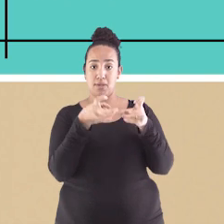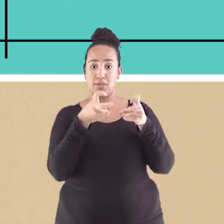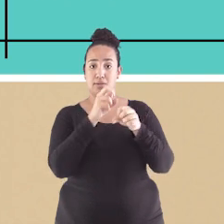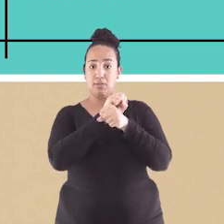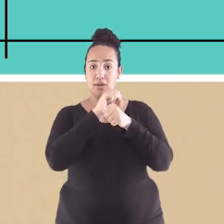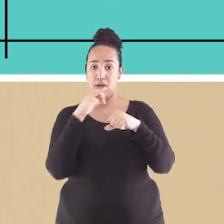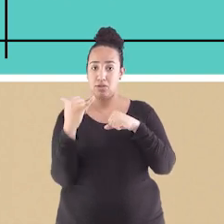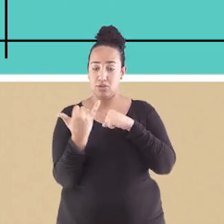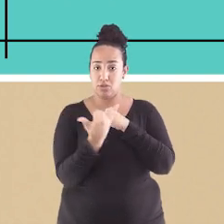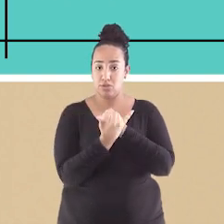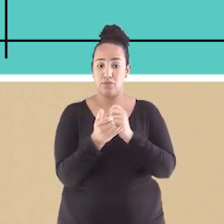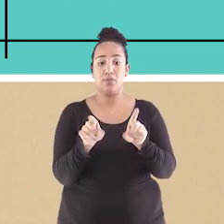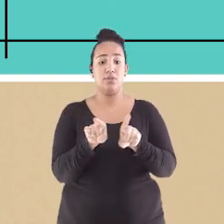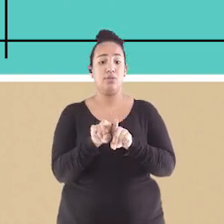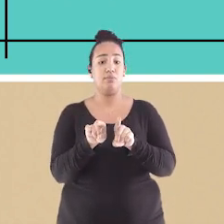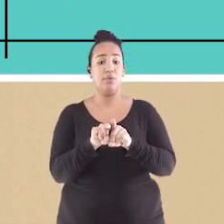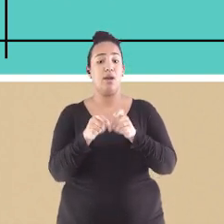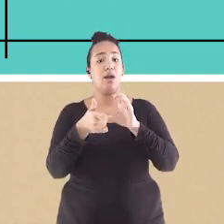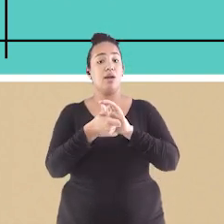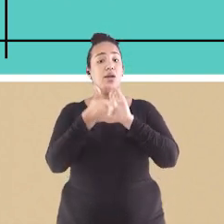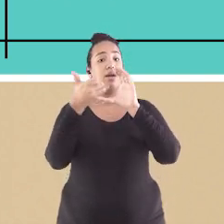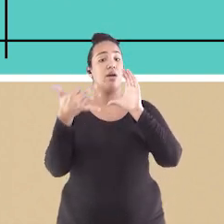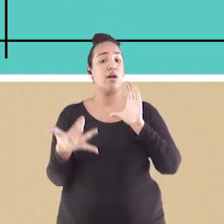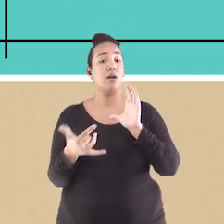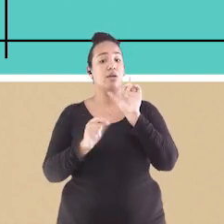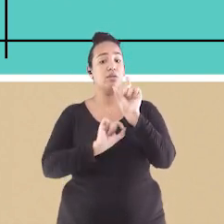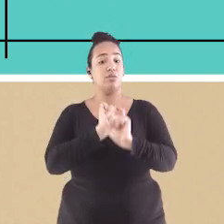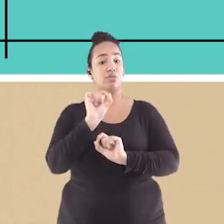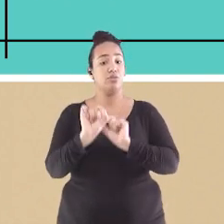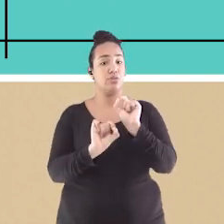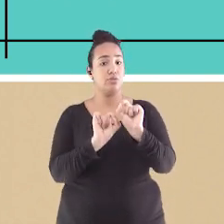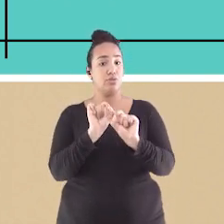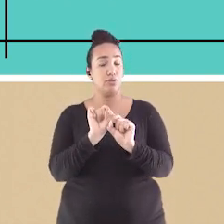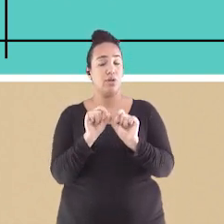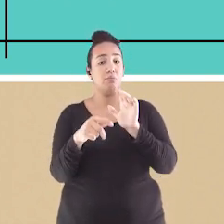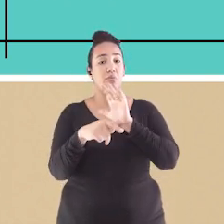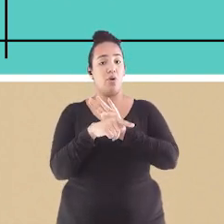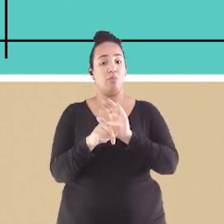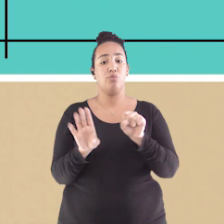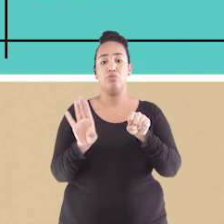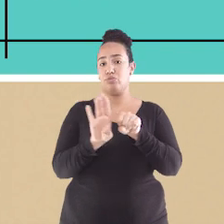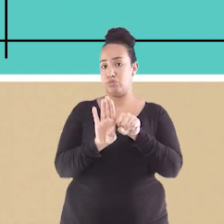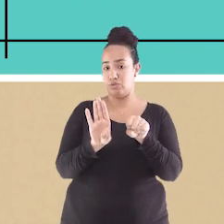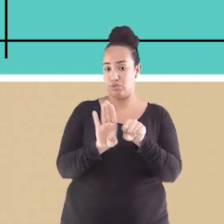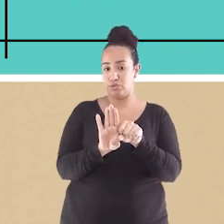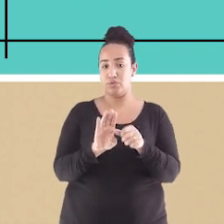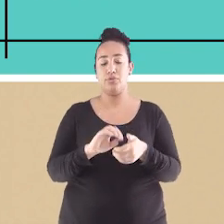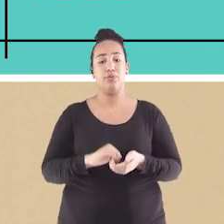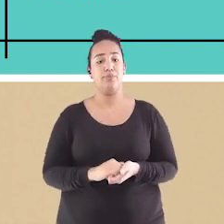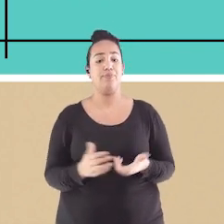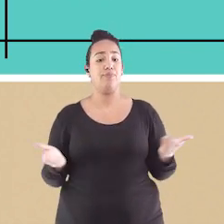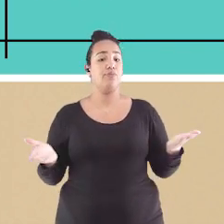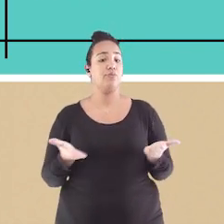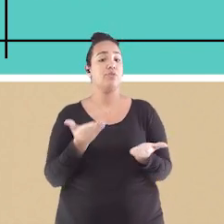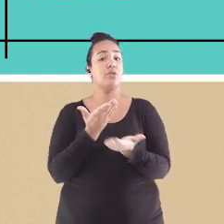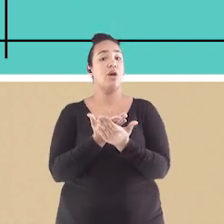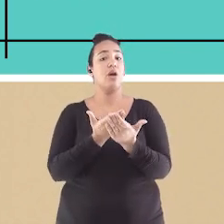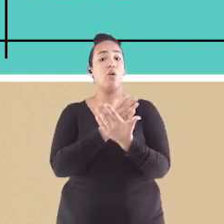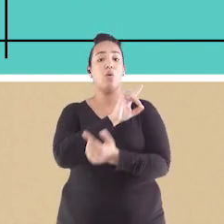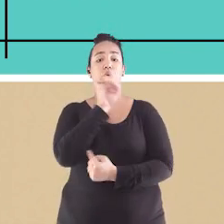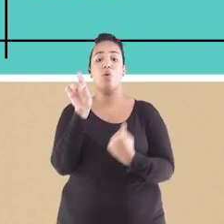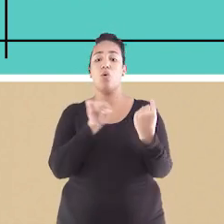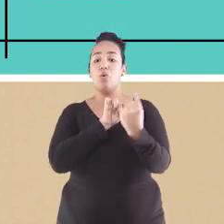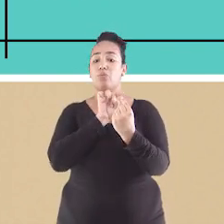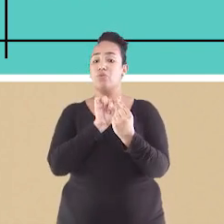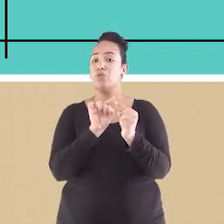e sua função de atribuição de propriedades aos substantivos. Os objetivos da aula são